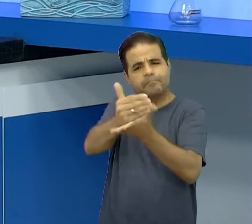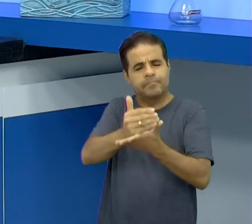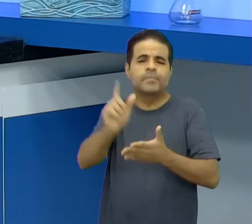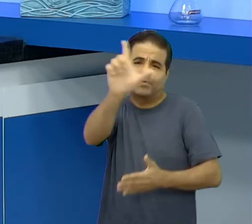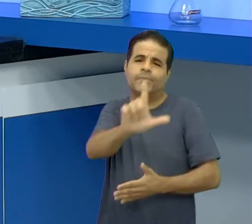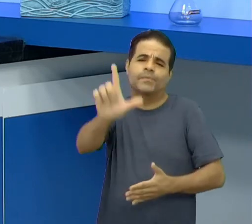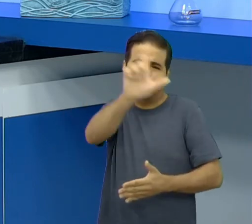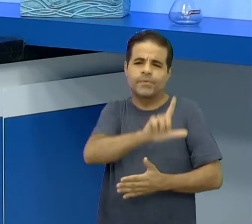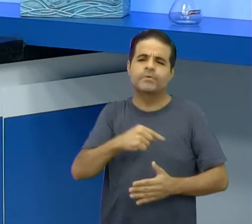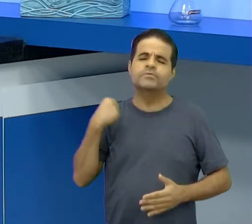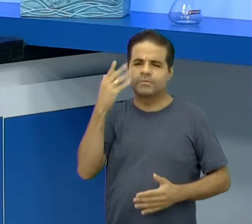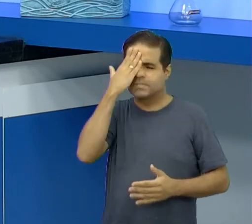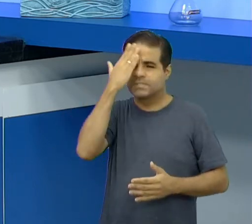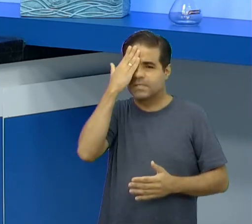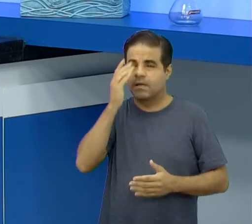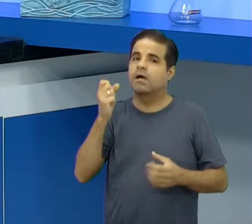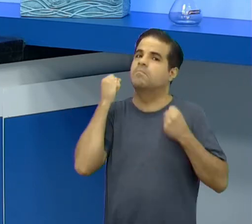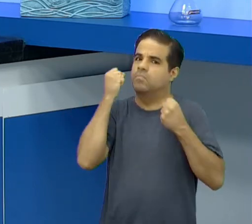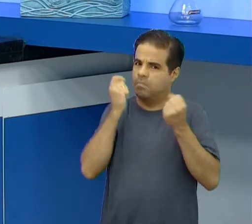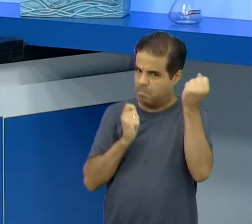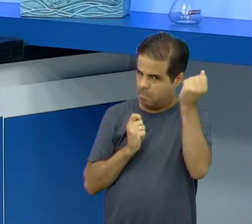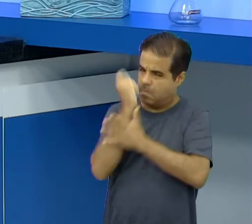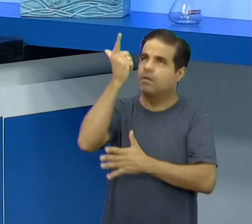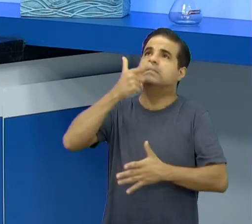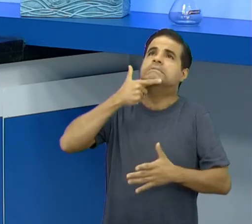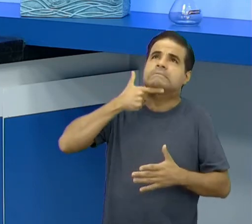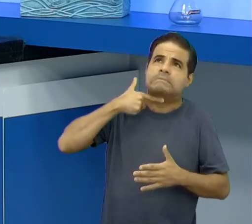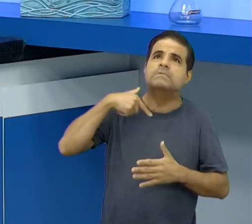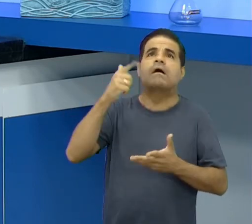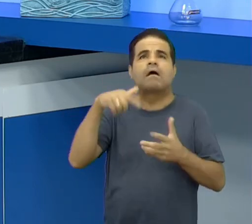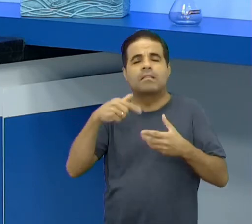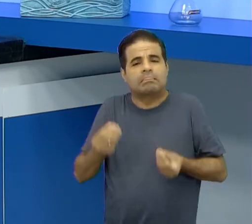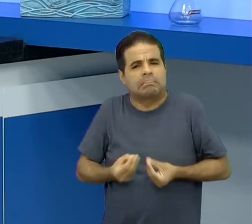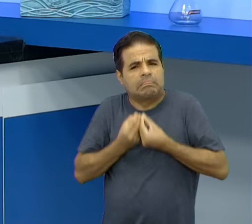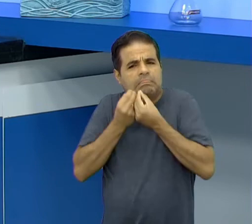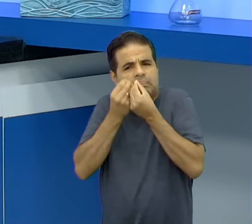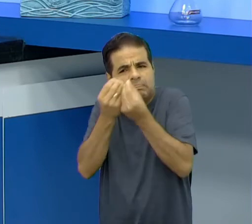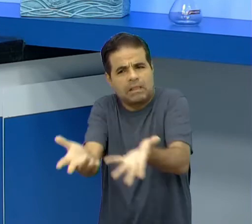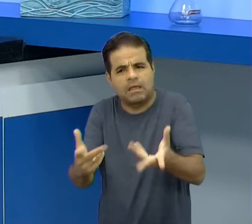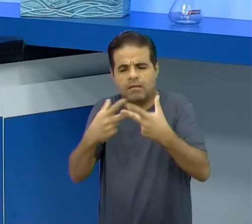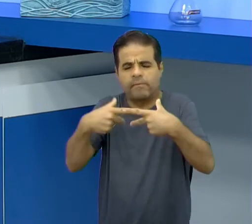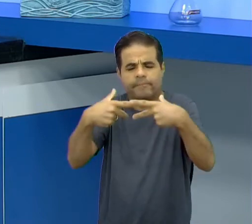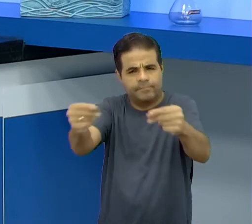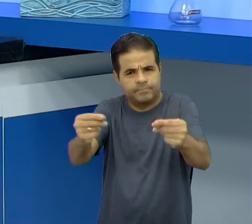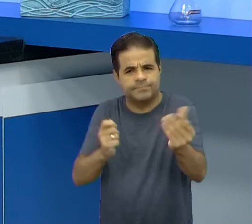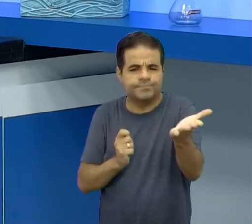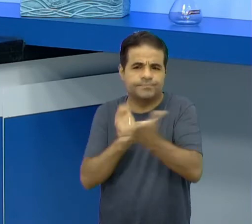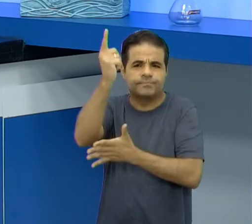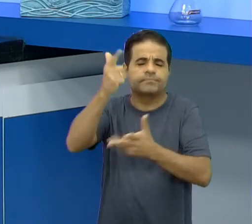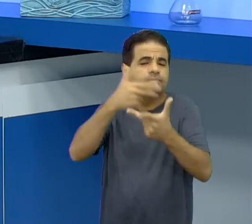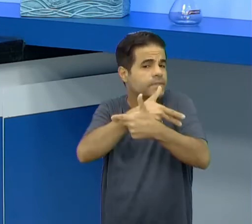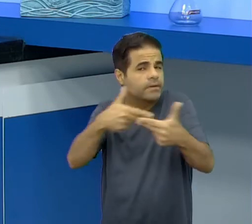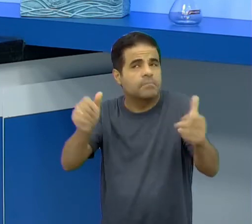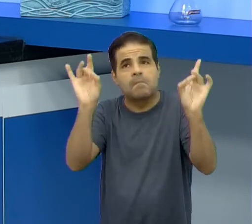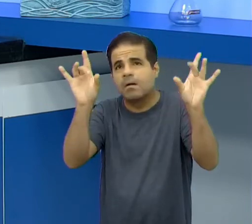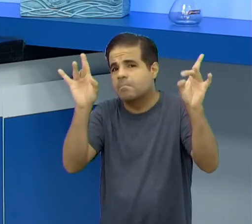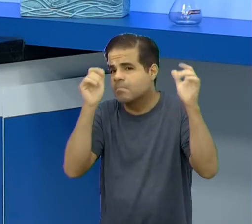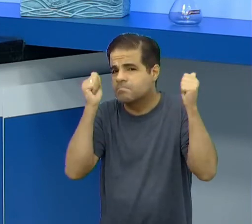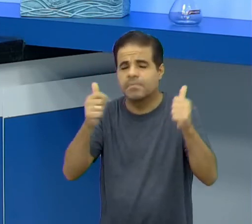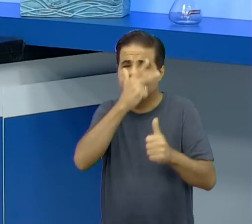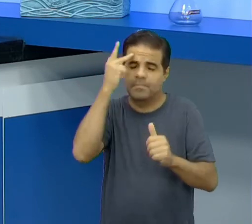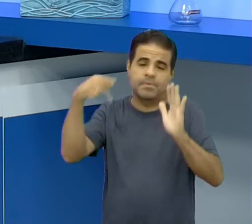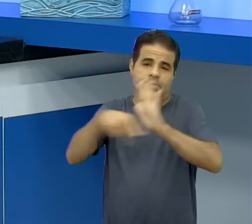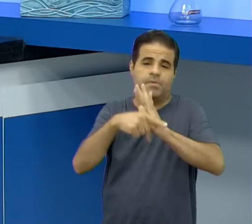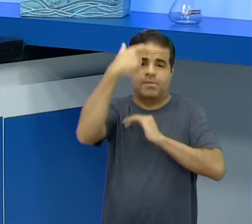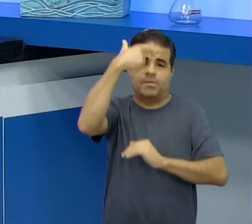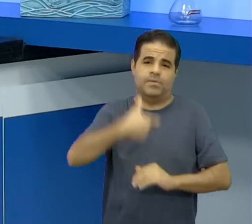né? Sim. E a gente sabe que o poder da compra, ele é o desejo de dar um presente bom, de comprar algo bom, também é do ser humano,